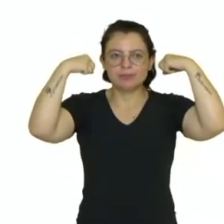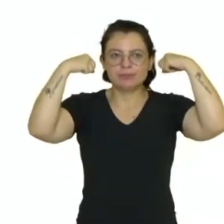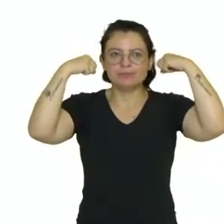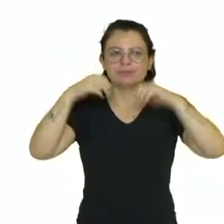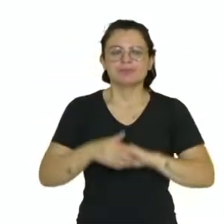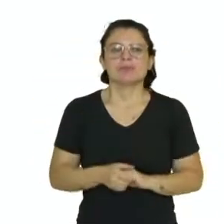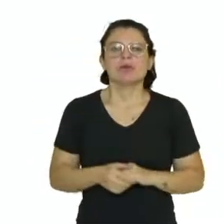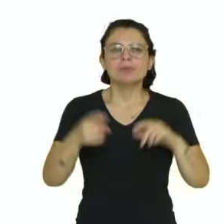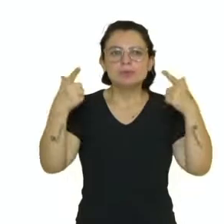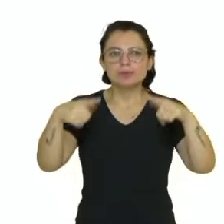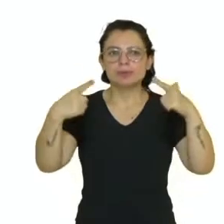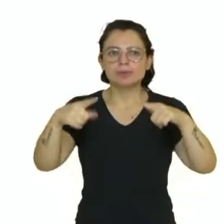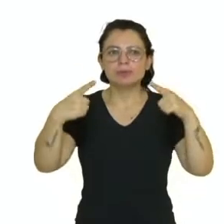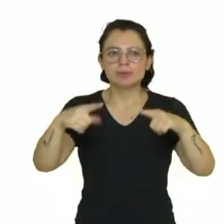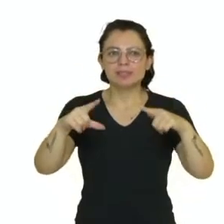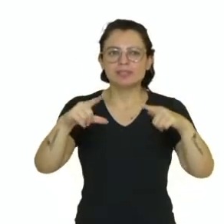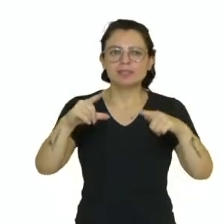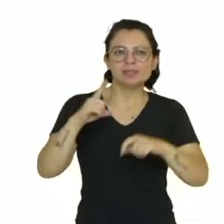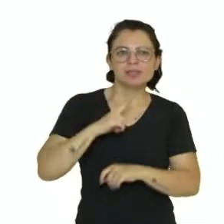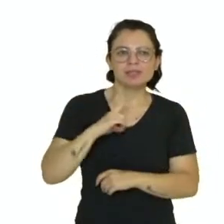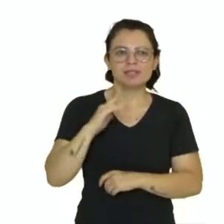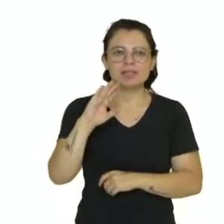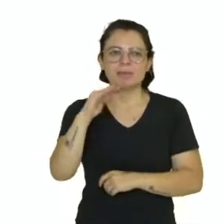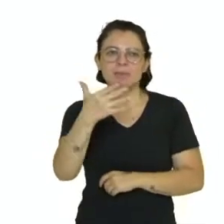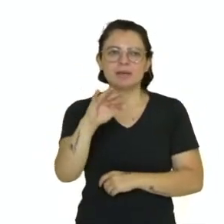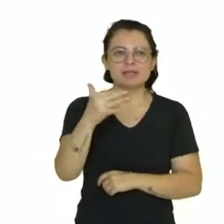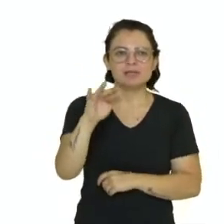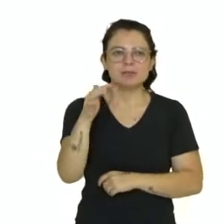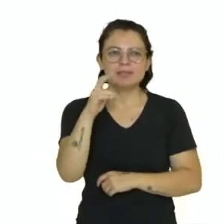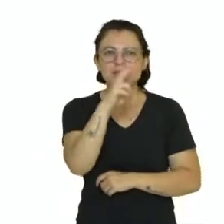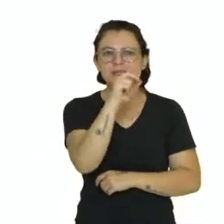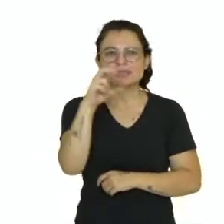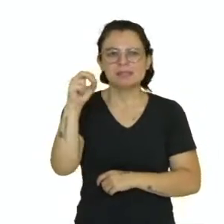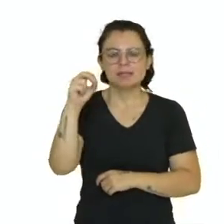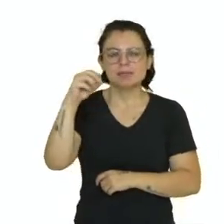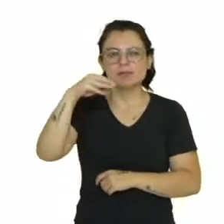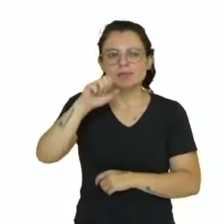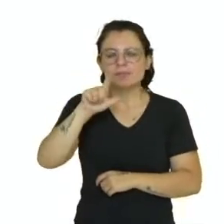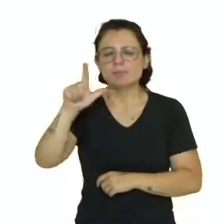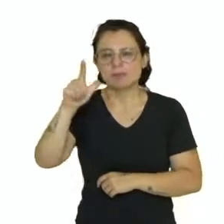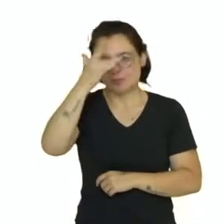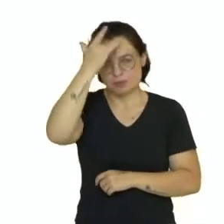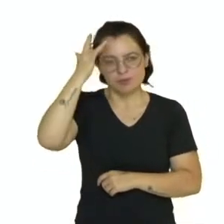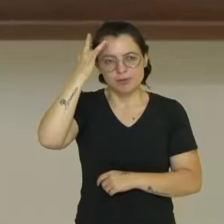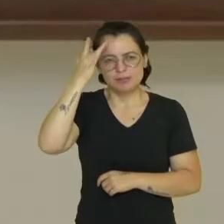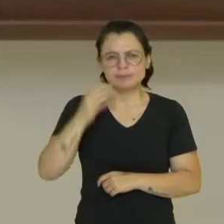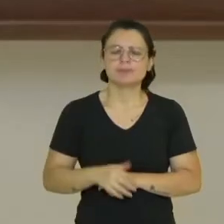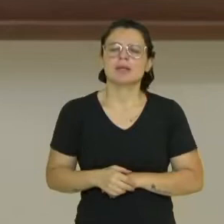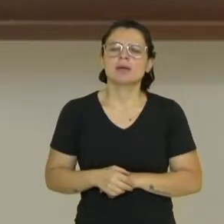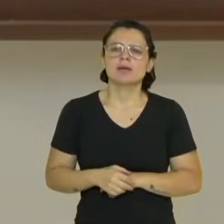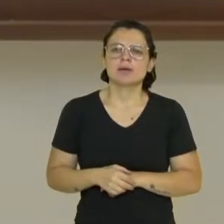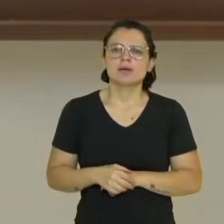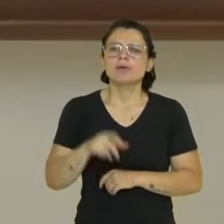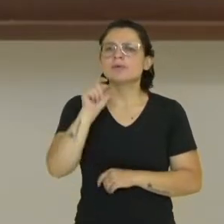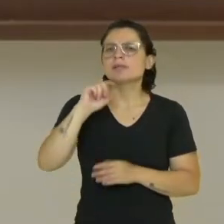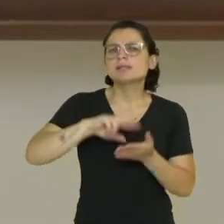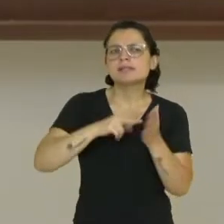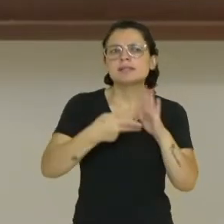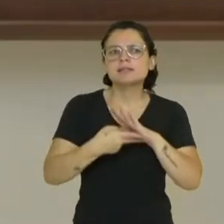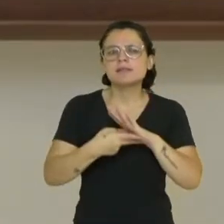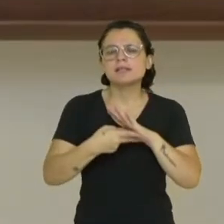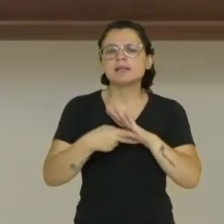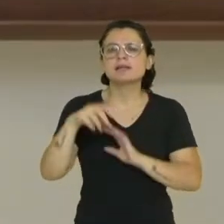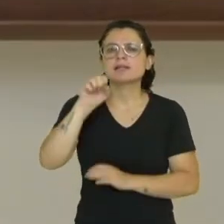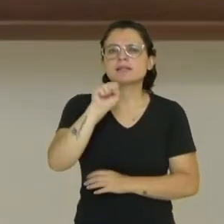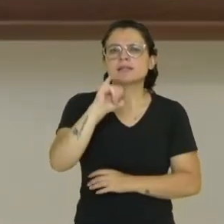com população estimada de 500 mil pessoas. Então aqui, ó, você lembra o que é um sítio arqueológico? Eu só gostaria de lembrar uma coisa,